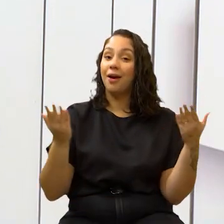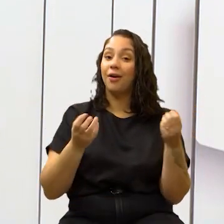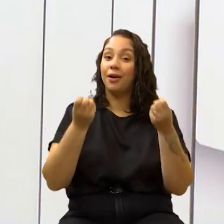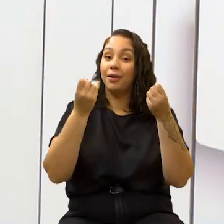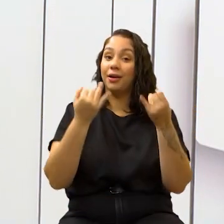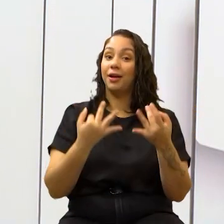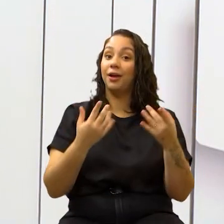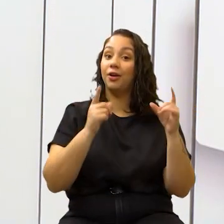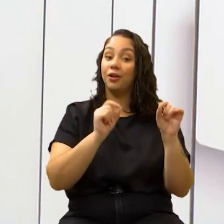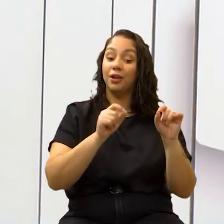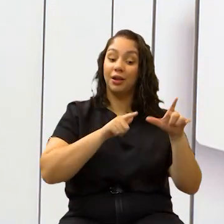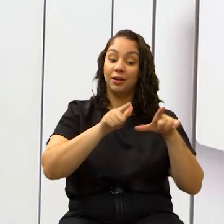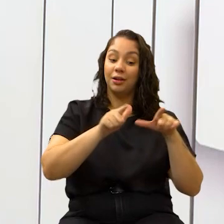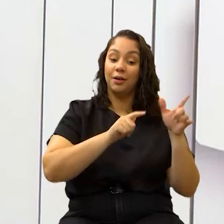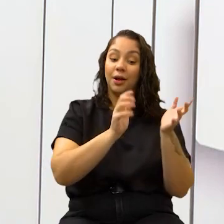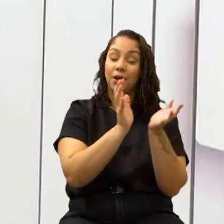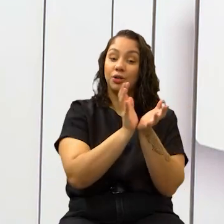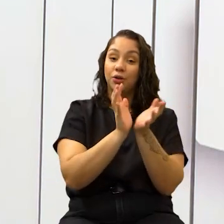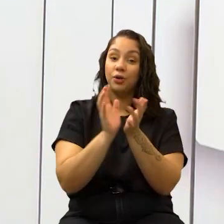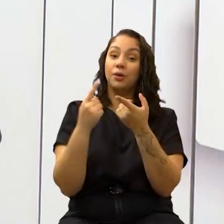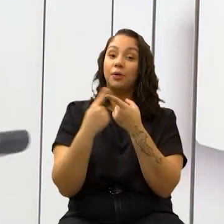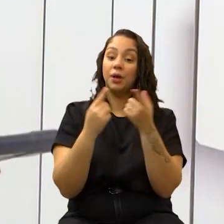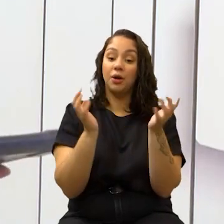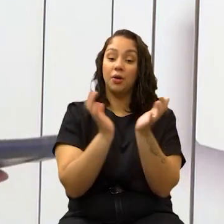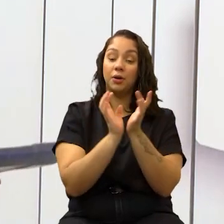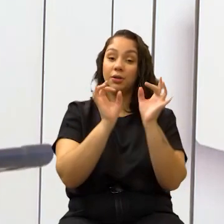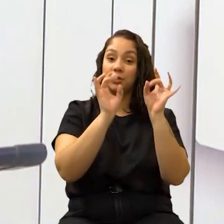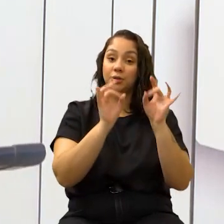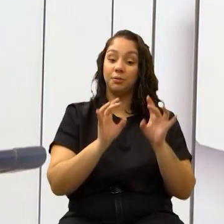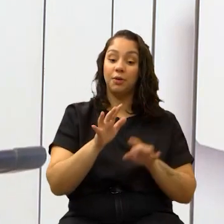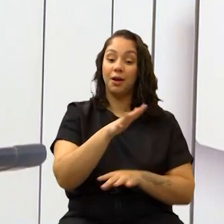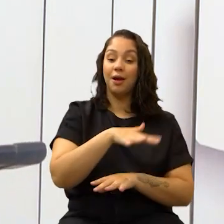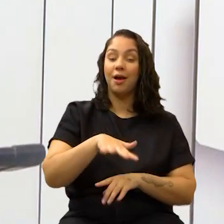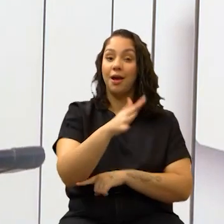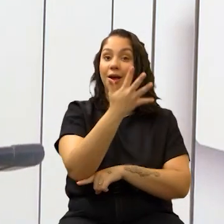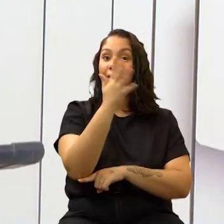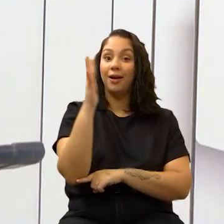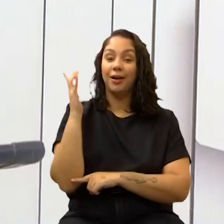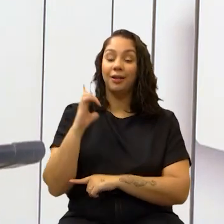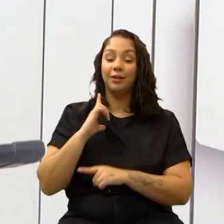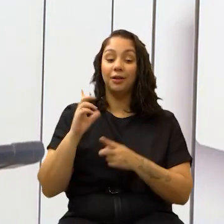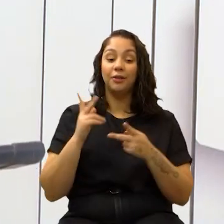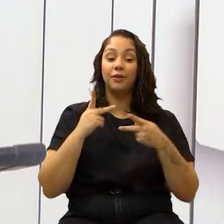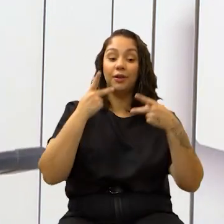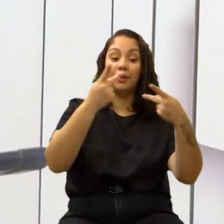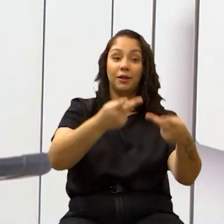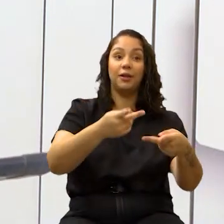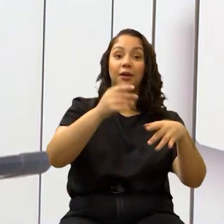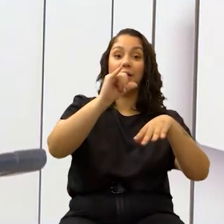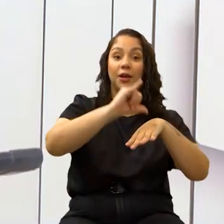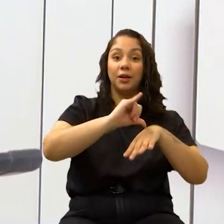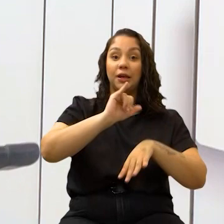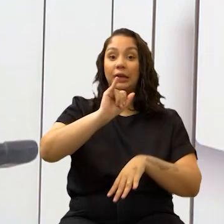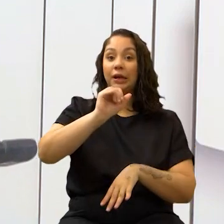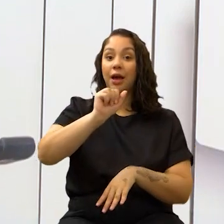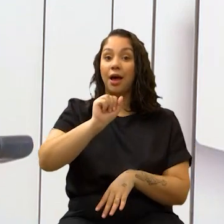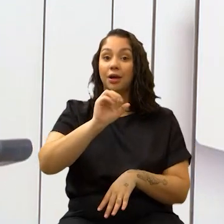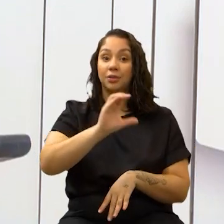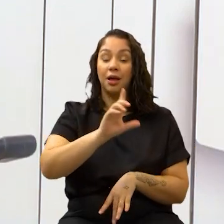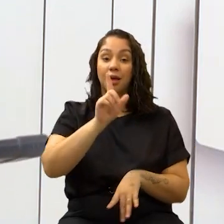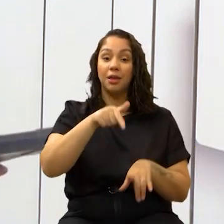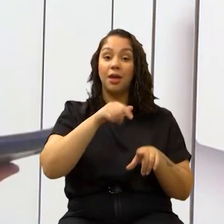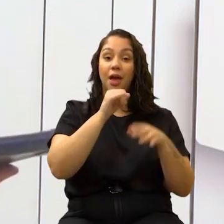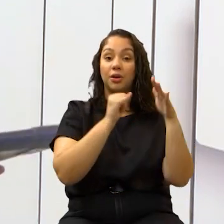www.campinas.sp.leg.br. Agora a gente vai falar do trabalho das comissões, porque a Comissão Especial de Estudos da Arborização visitou a sede do